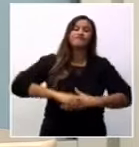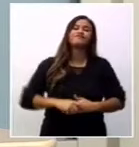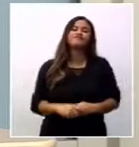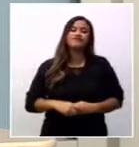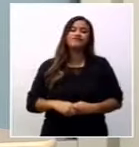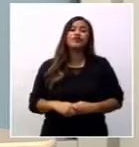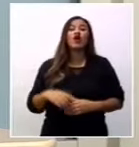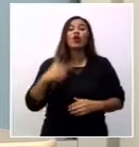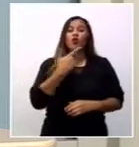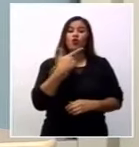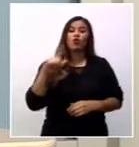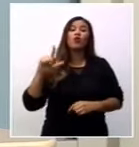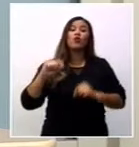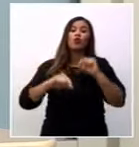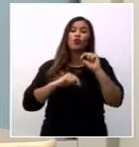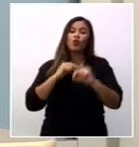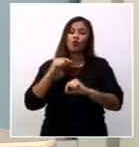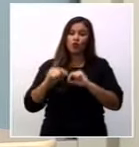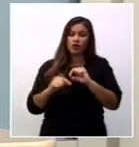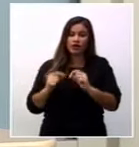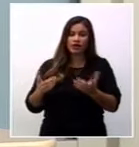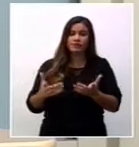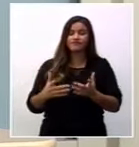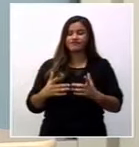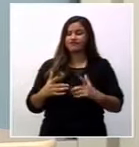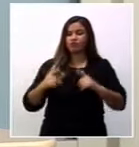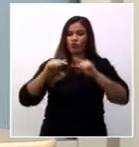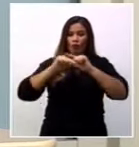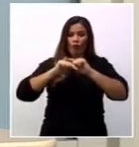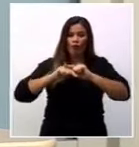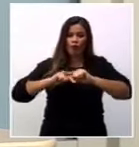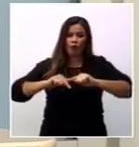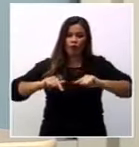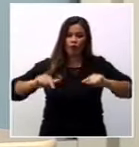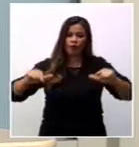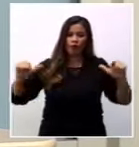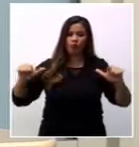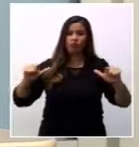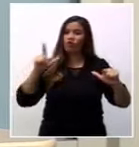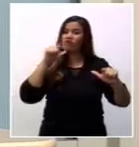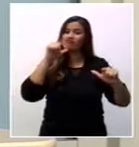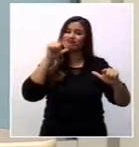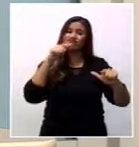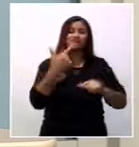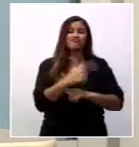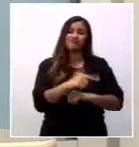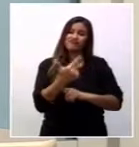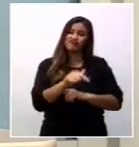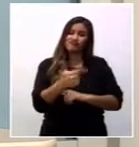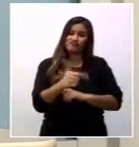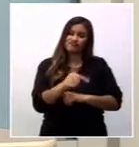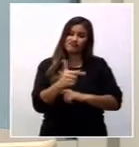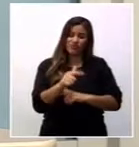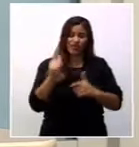passagens do vídeo, a questão da desertificação, né, a escassez hídrica, a problemática da